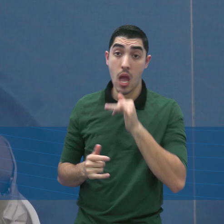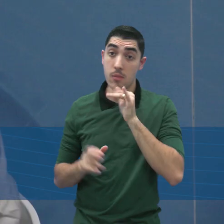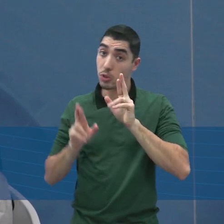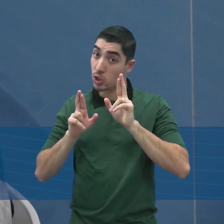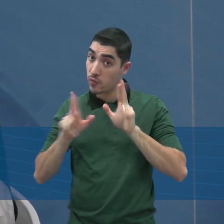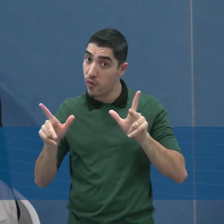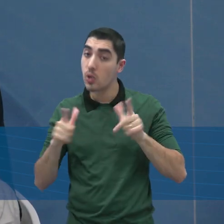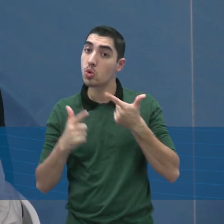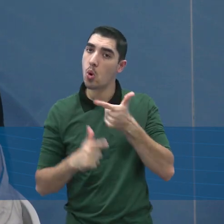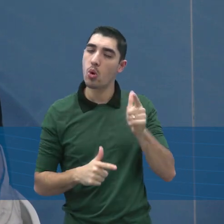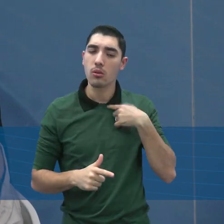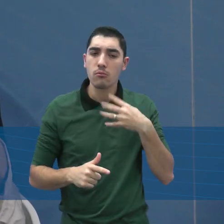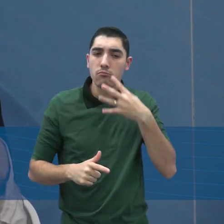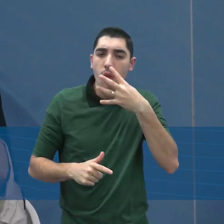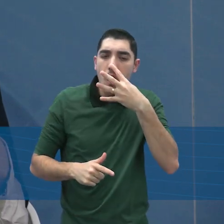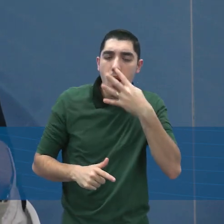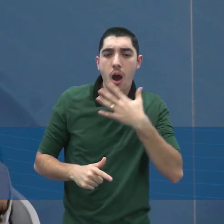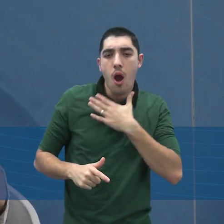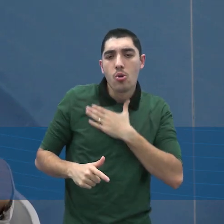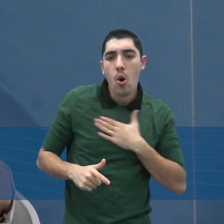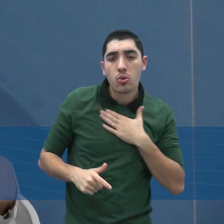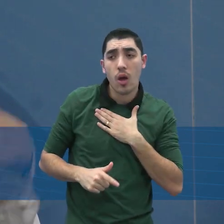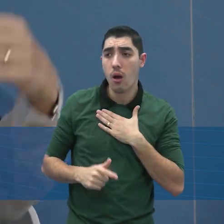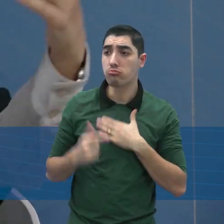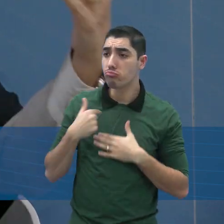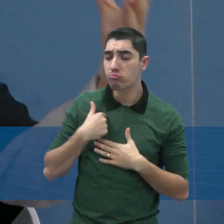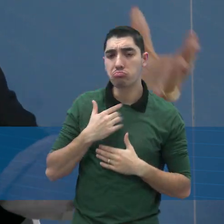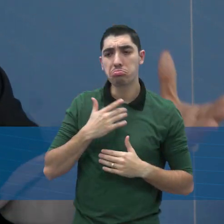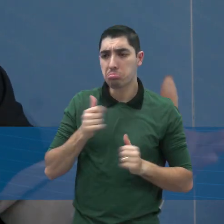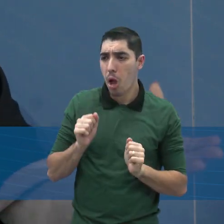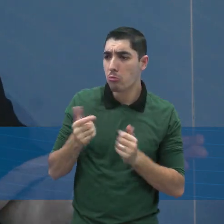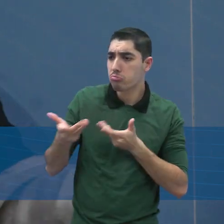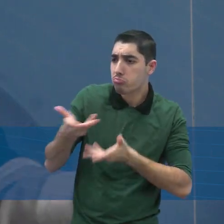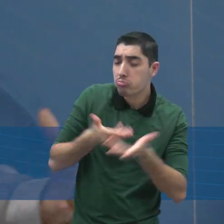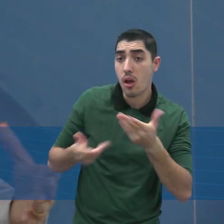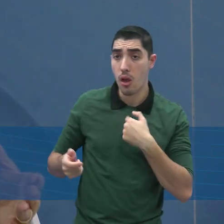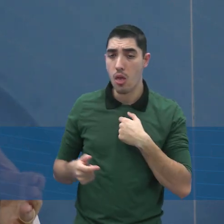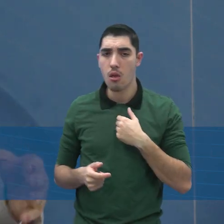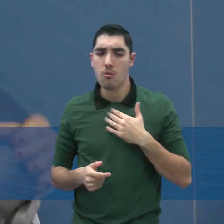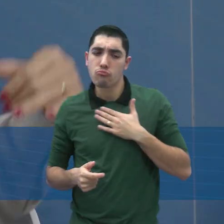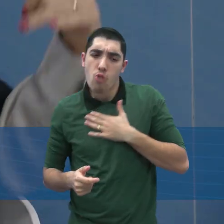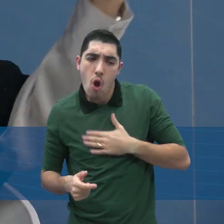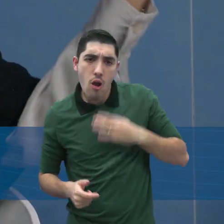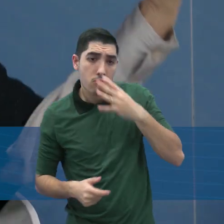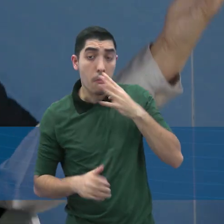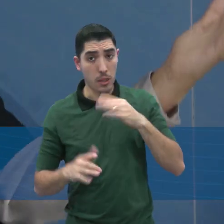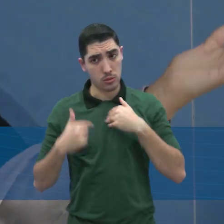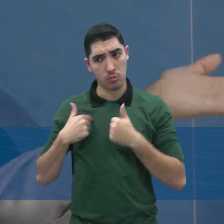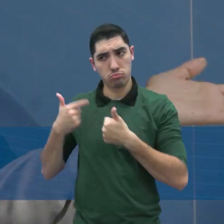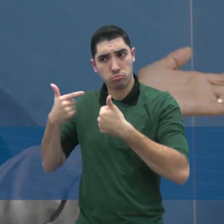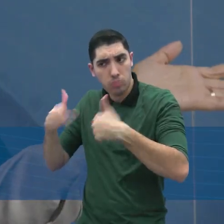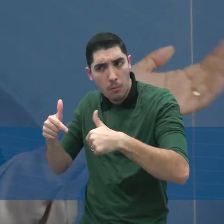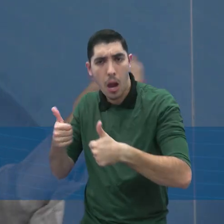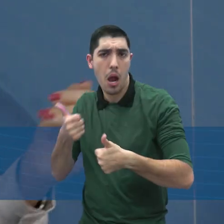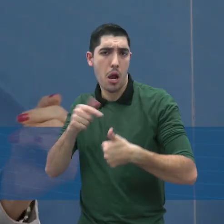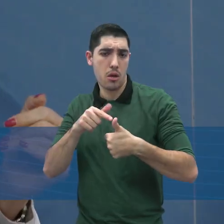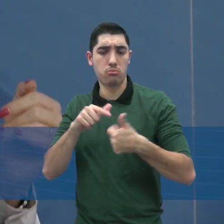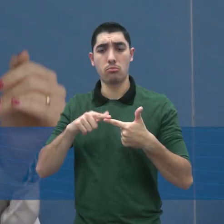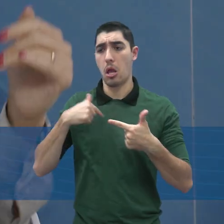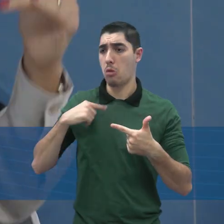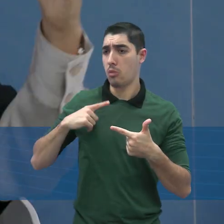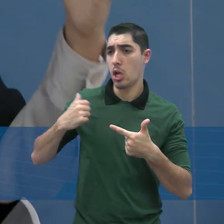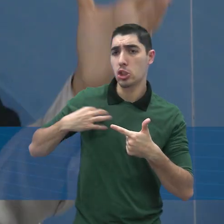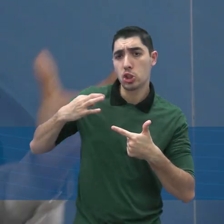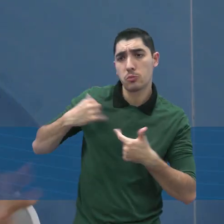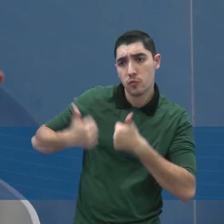diferente, você consegue conviver com outras coisas. Você é apaixonado, mas você trabalha, você tem seu time,